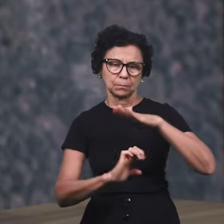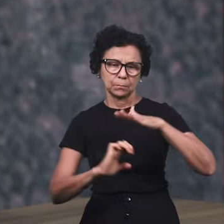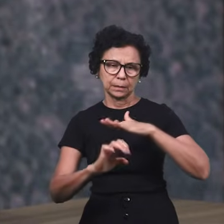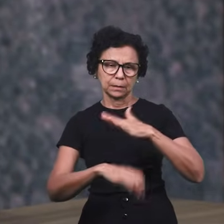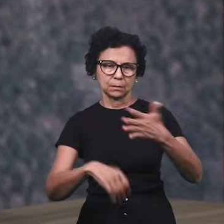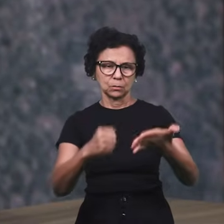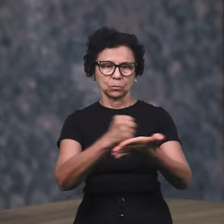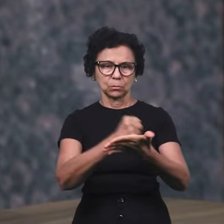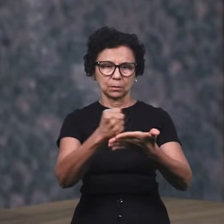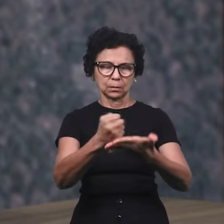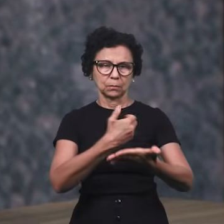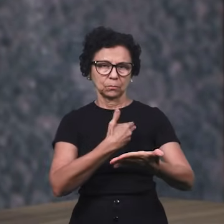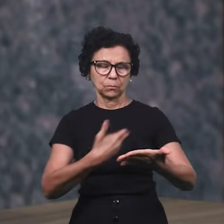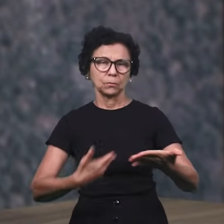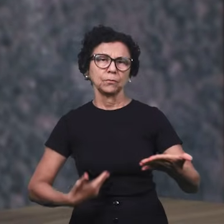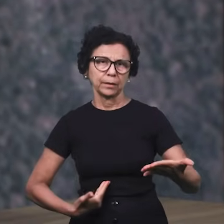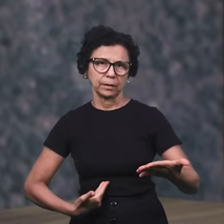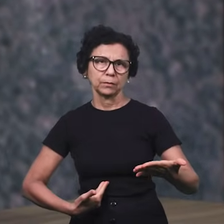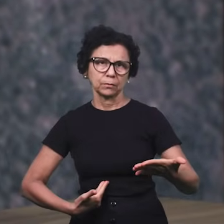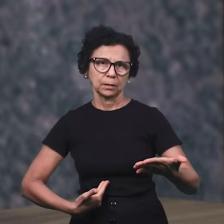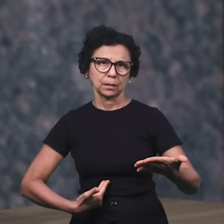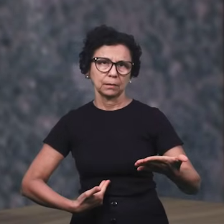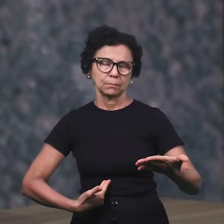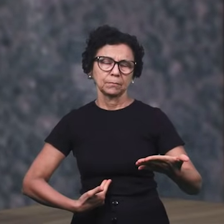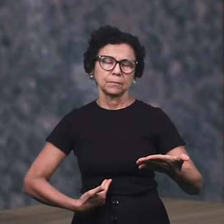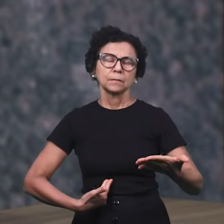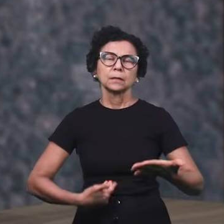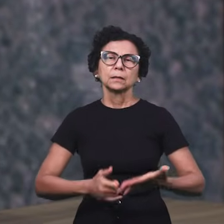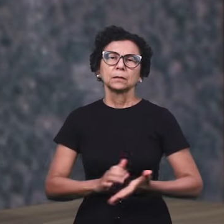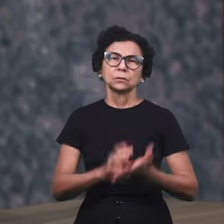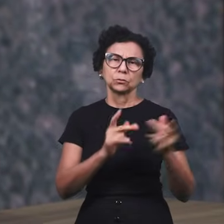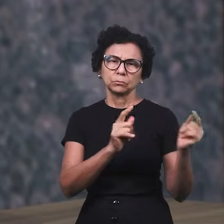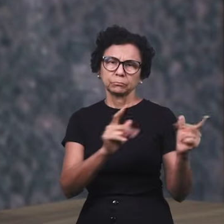companhias comerciais. E eles trazem esses